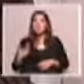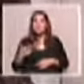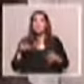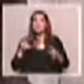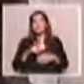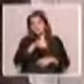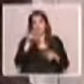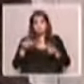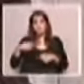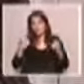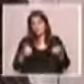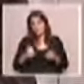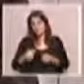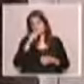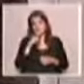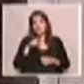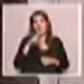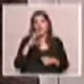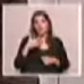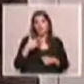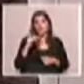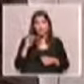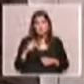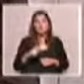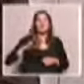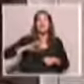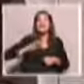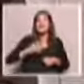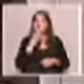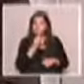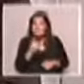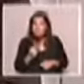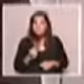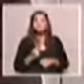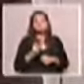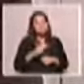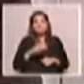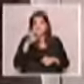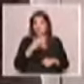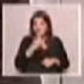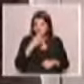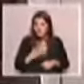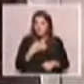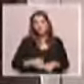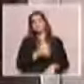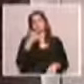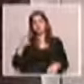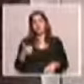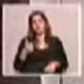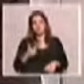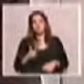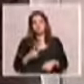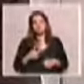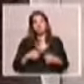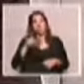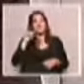pessoas que são intolerantes à lactose, portanto, o queijo velho. Quanto mais velho, melhor. Ou seja, os queijos de pasta semidura. Não é